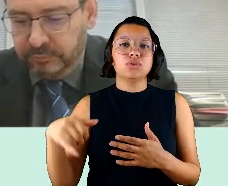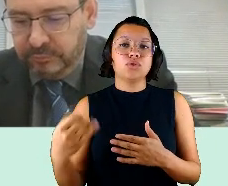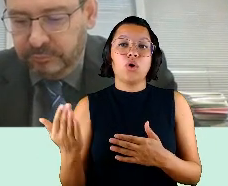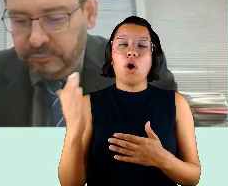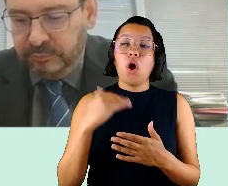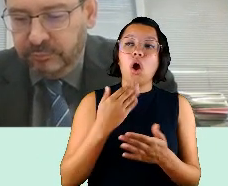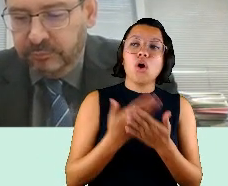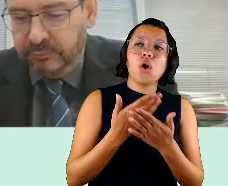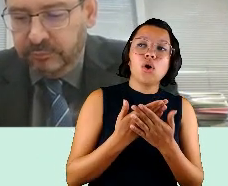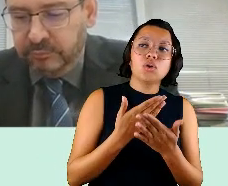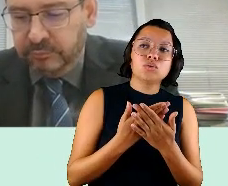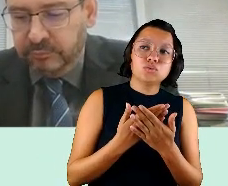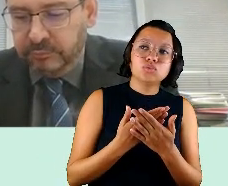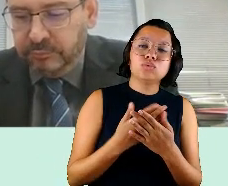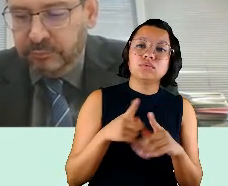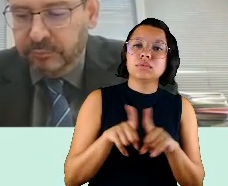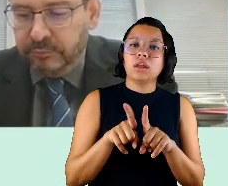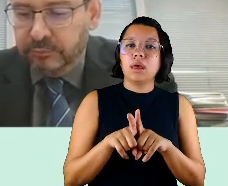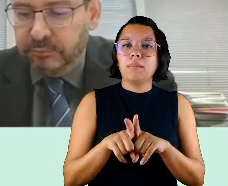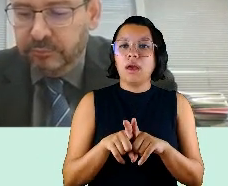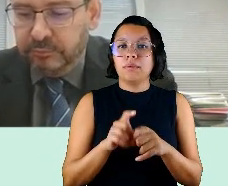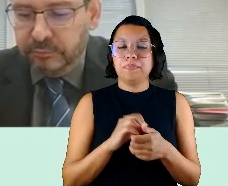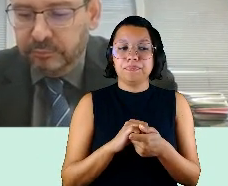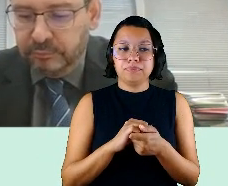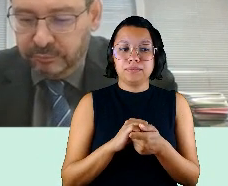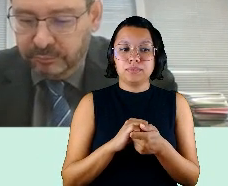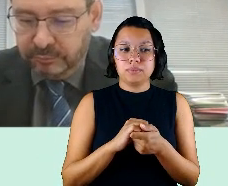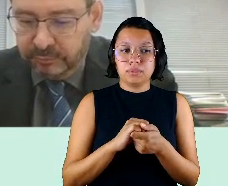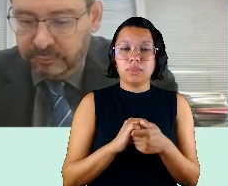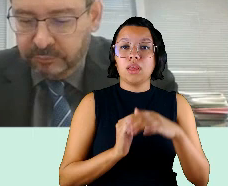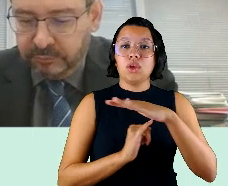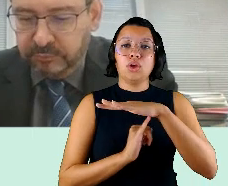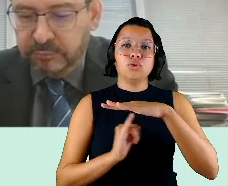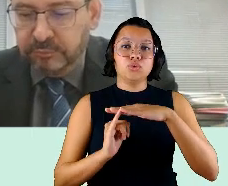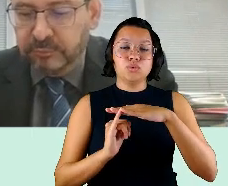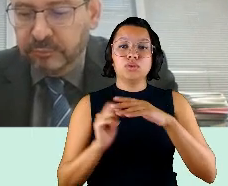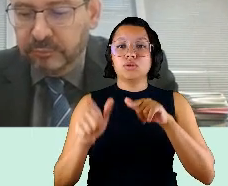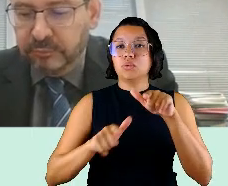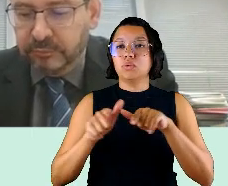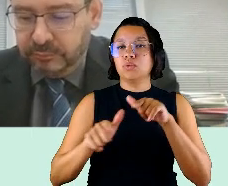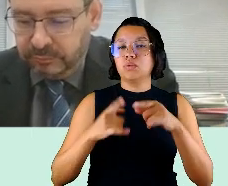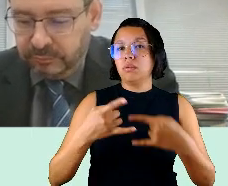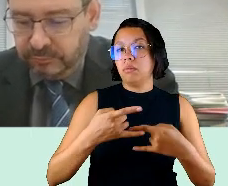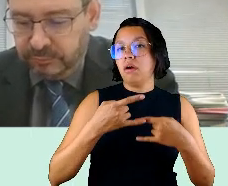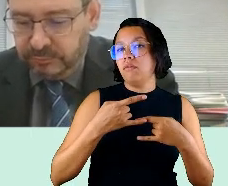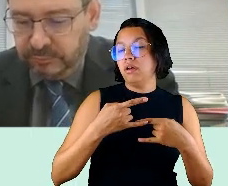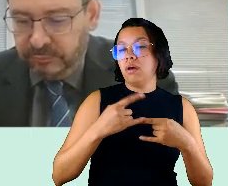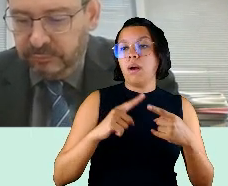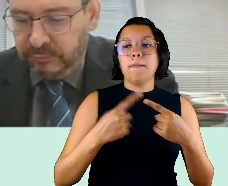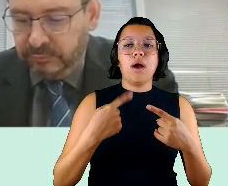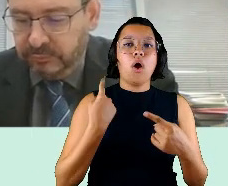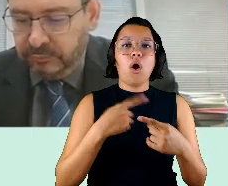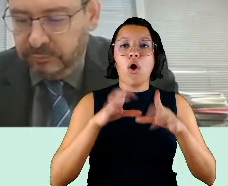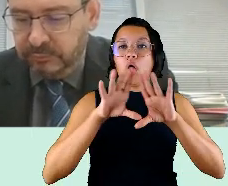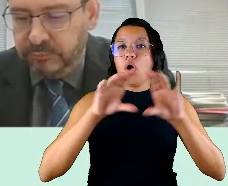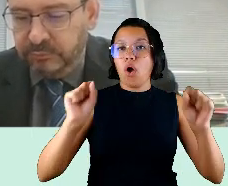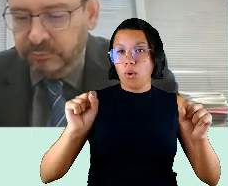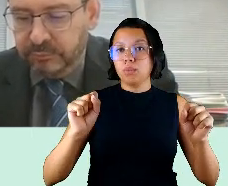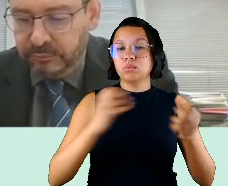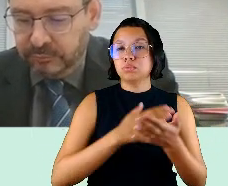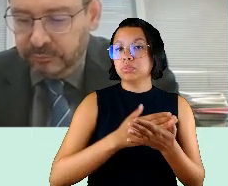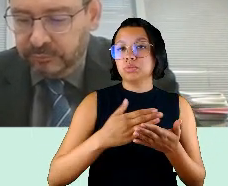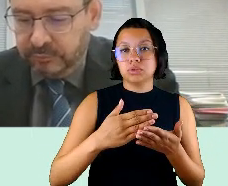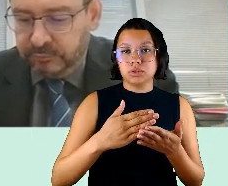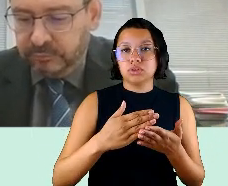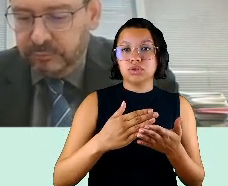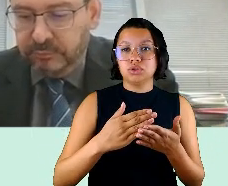vem estudando também a instituição do teletrabalho, mas o nosso tribunal, por iniciativa